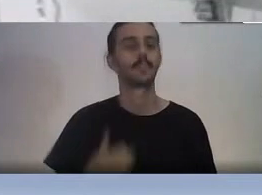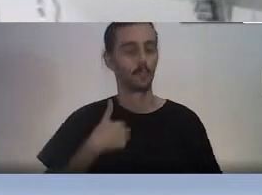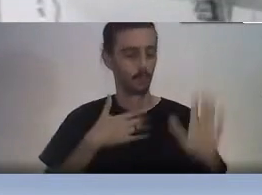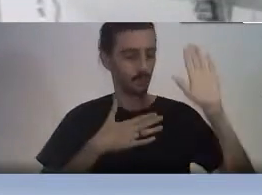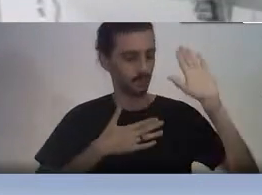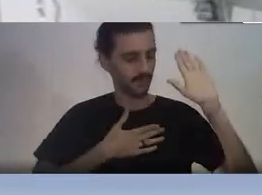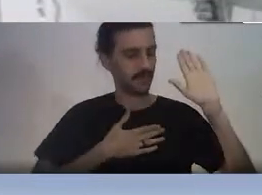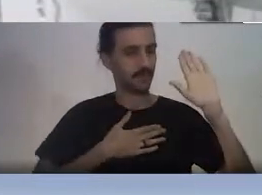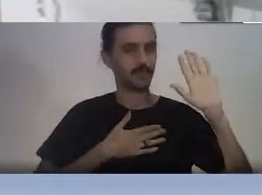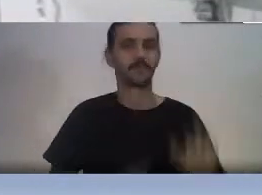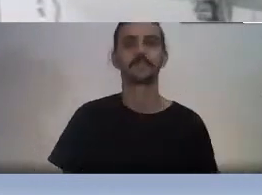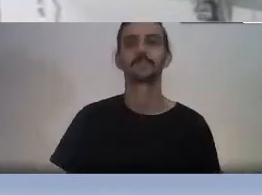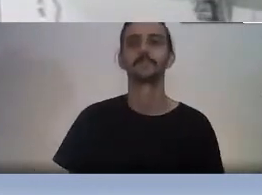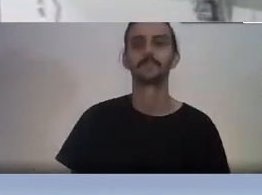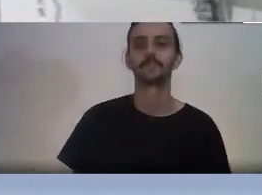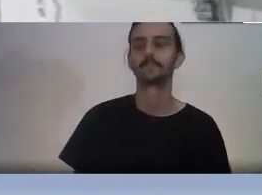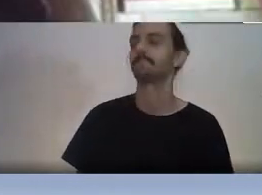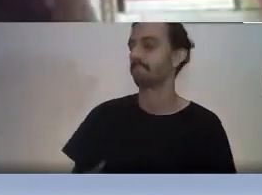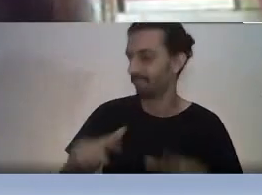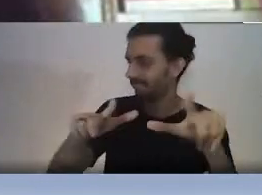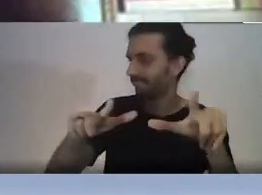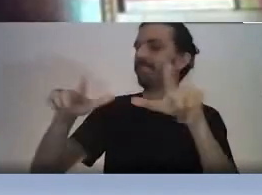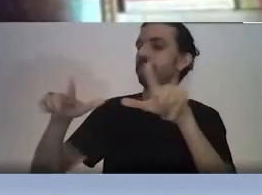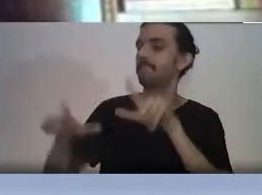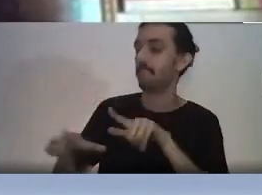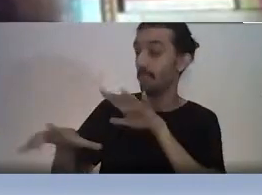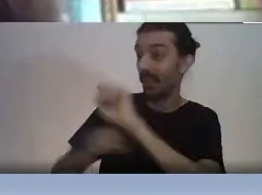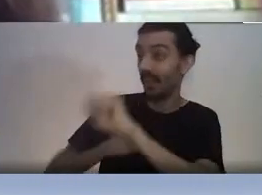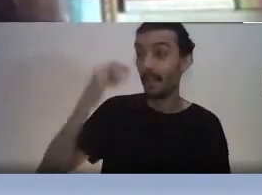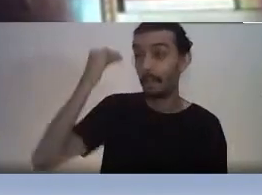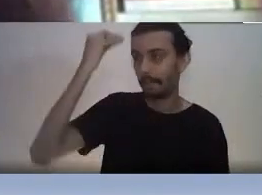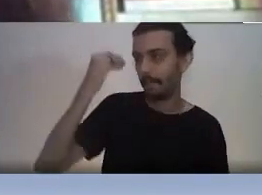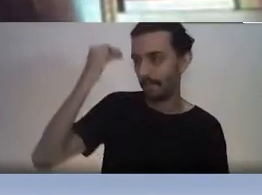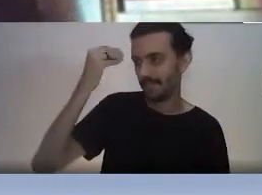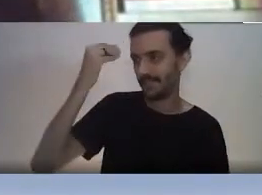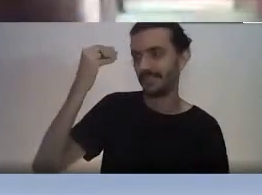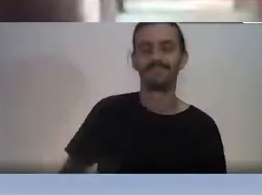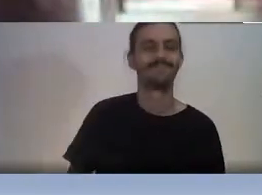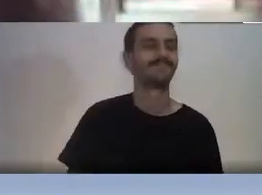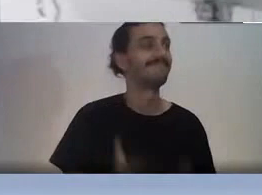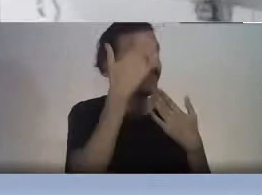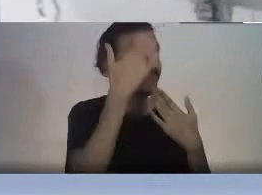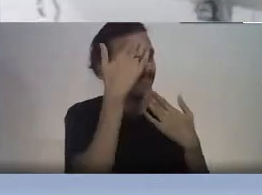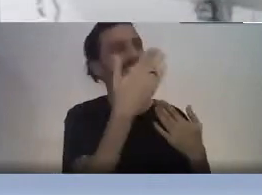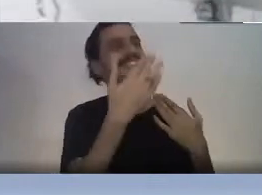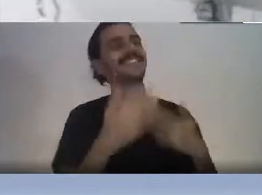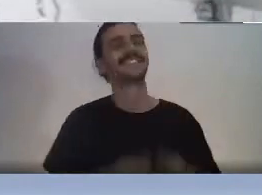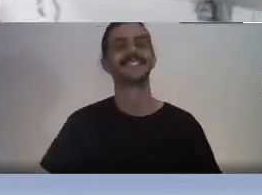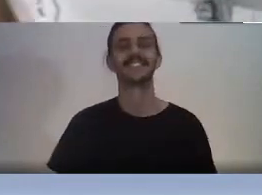prometo. Eu lhe concedo o grau de psicóloga. Muito obrigada.